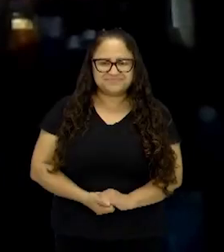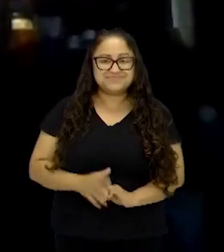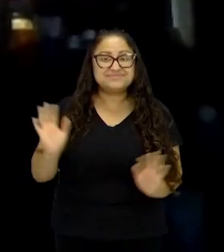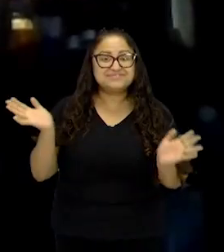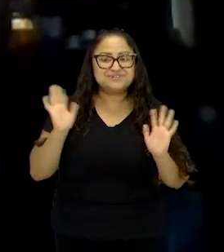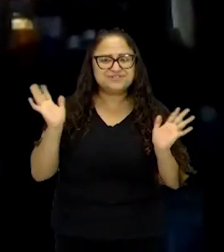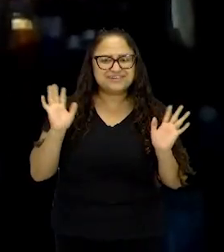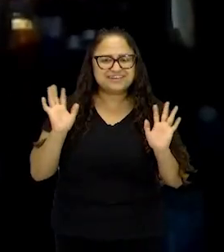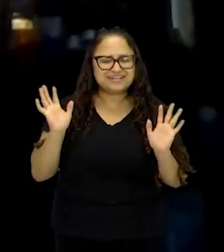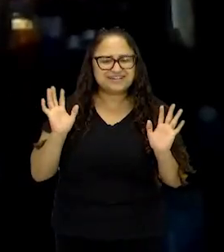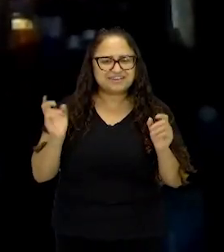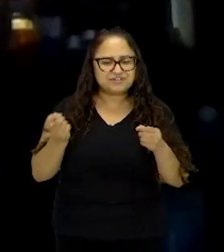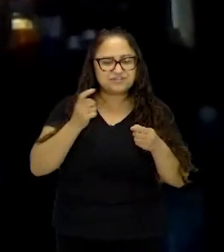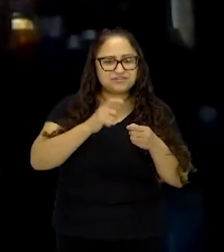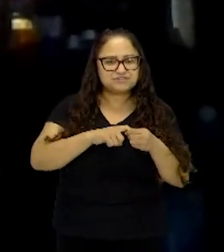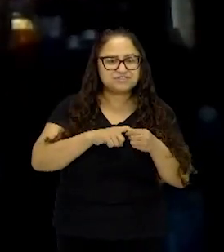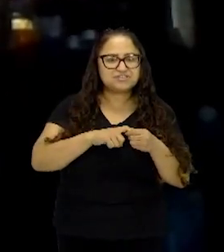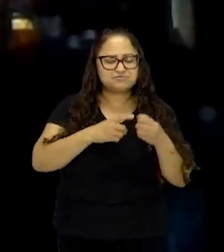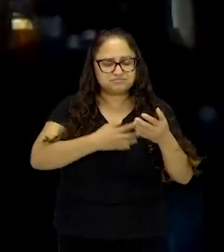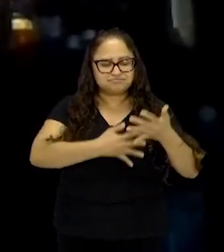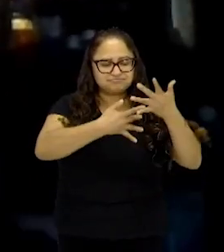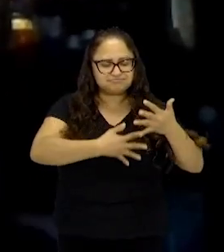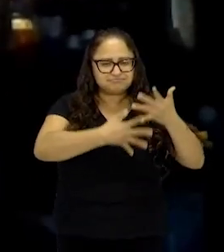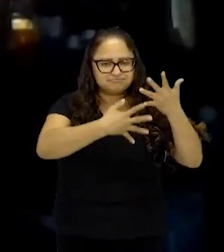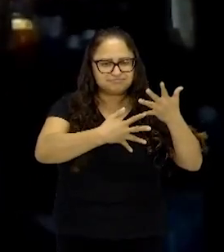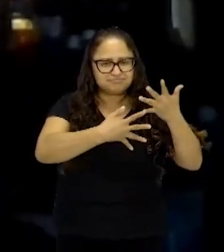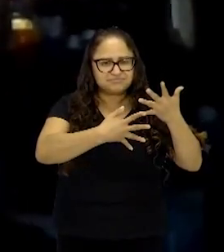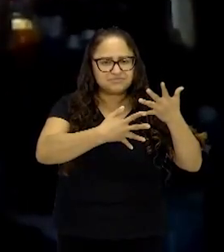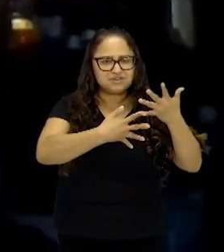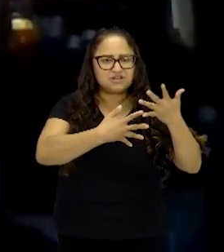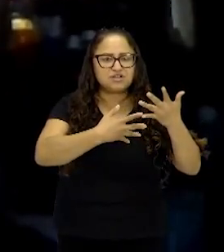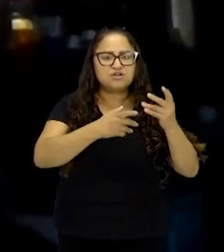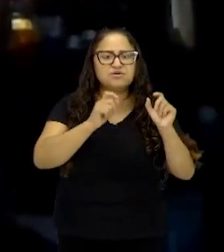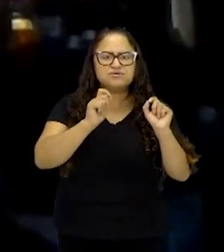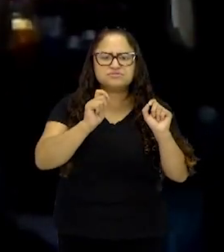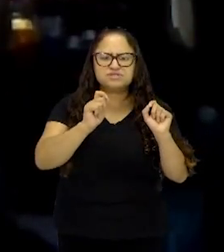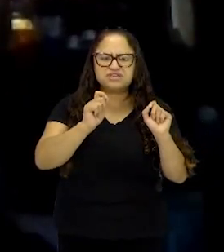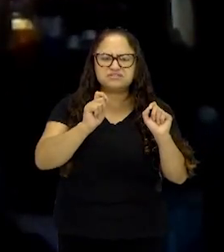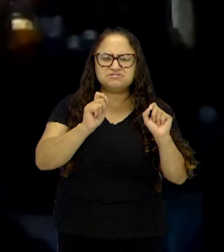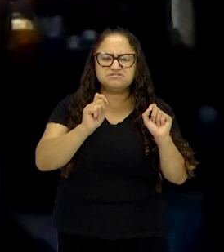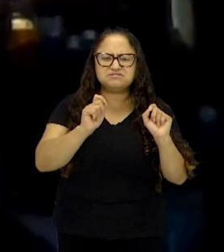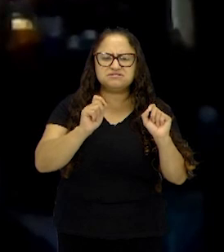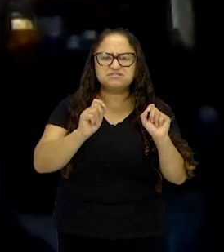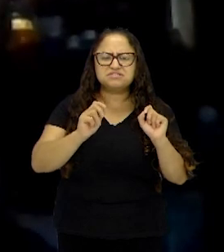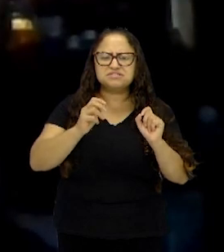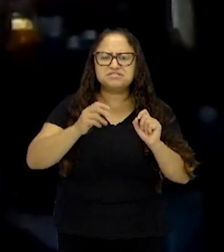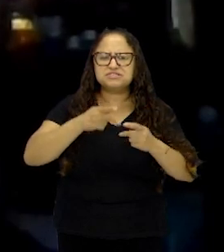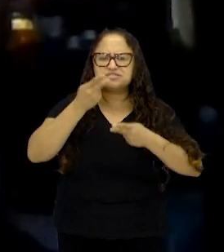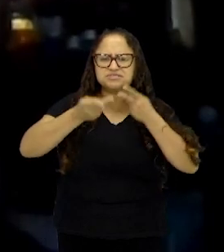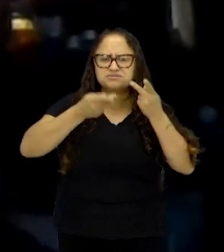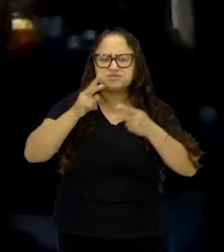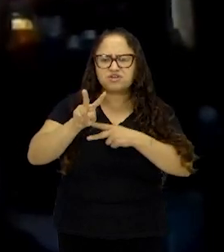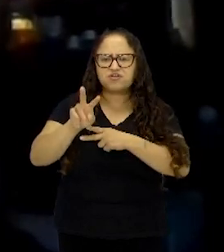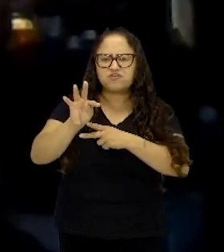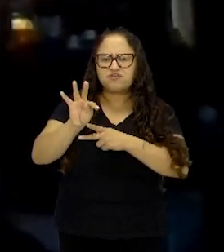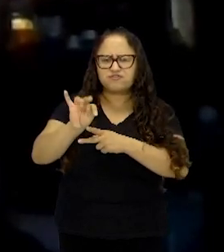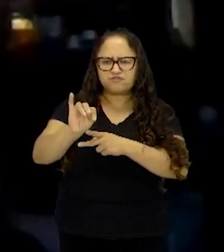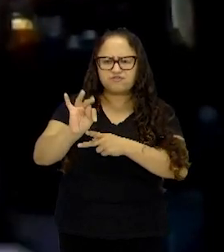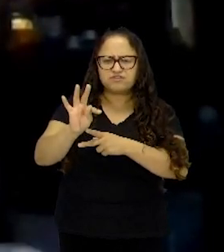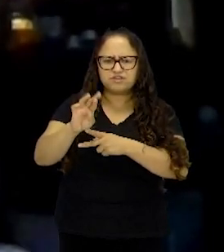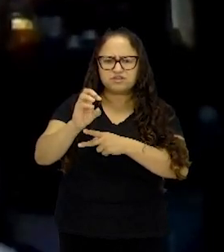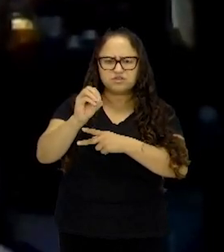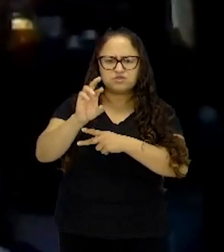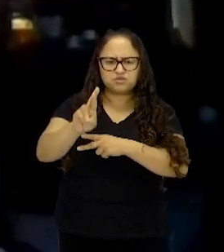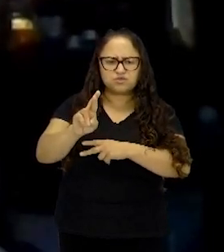Olá, gente. Voltamos aqui da interação do chat. E Vitinho, o pessoal aqui falando que a moda é o que aparece mais, né? O que está na